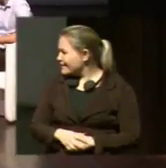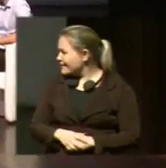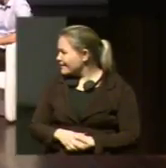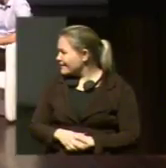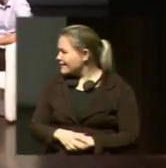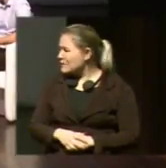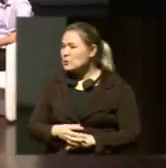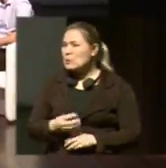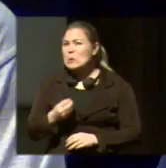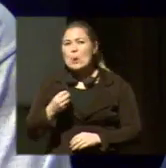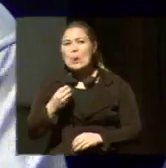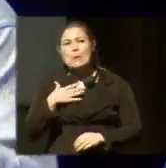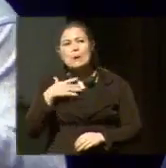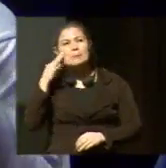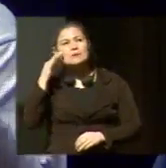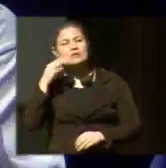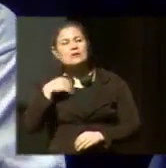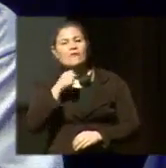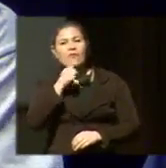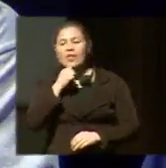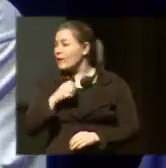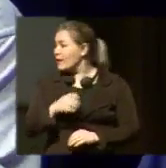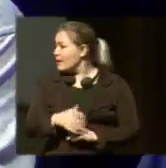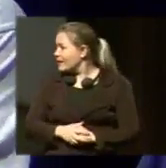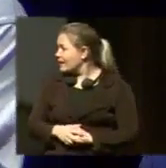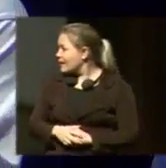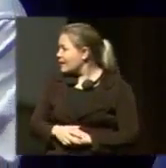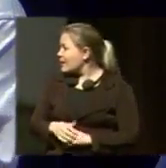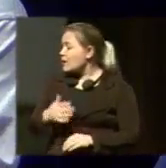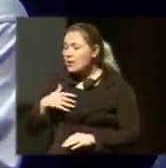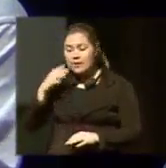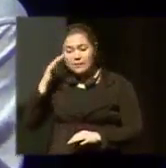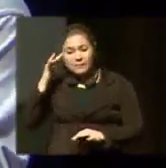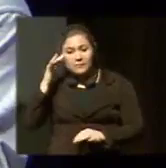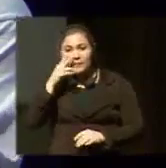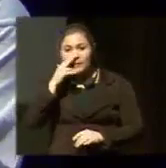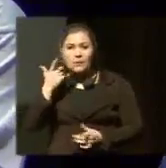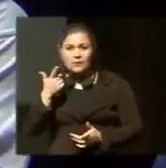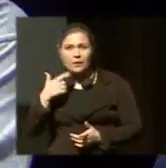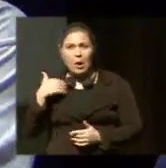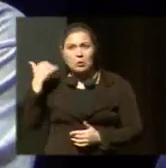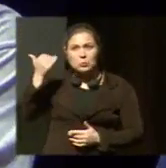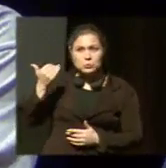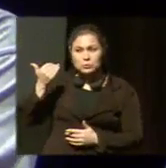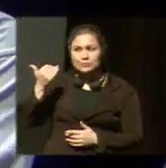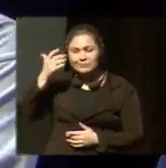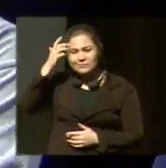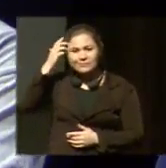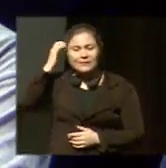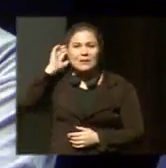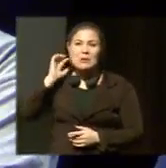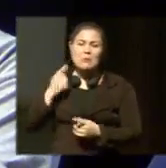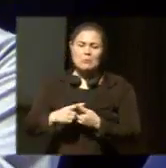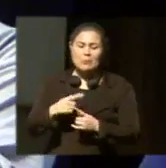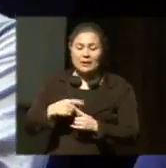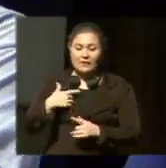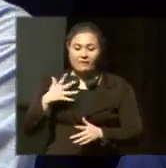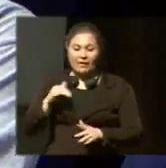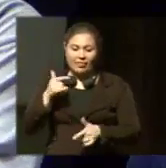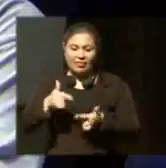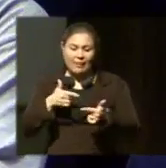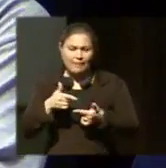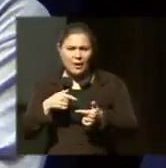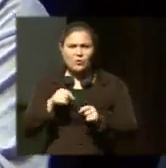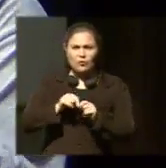como eu me imagino velho? Às vezes os adolescentes da nossa idade procuram imaginar como nós nos imaginamos adultos. Com o que nós vamos trabalhar, o que nós